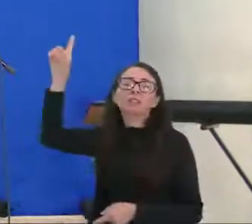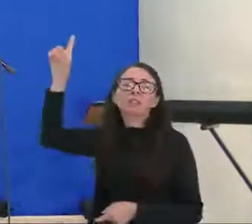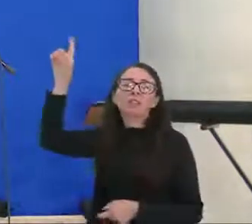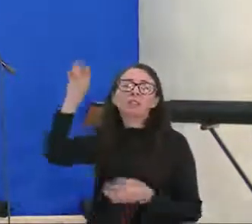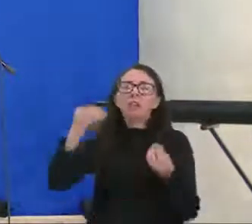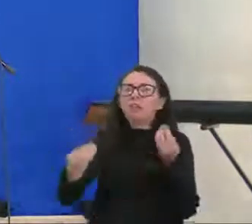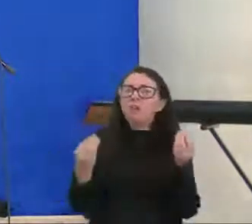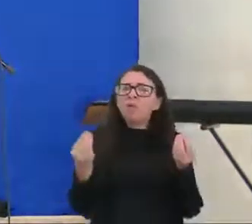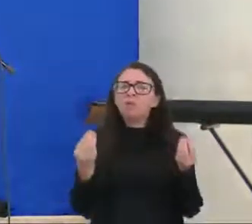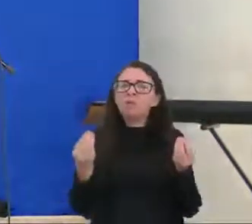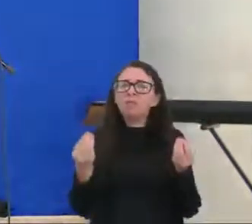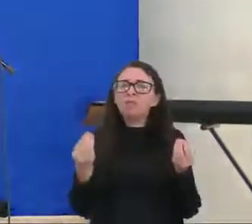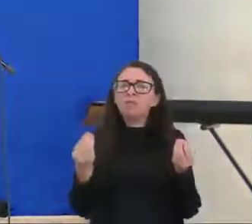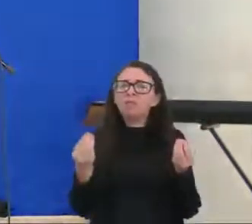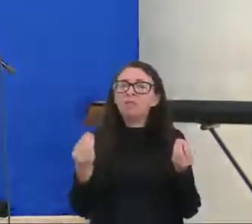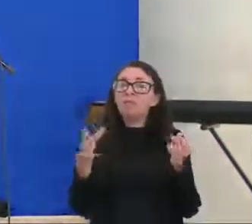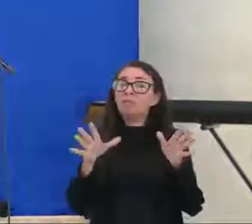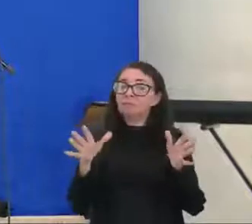Amém?